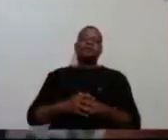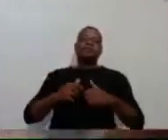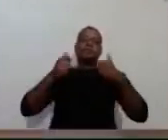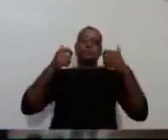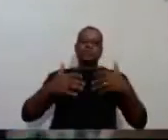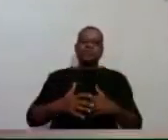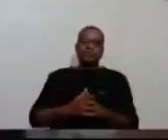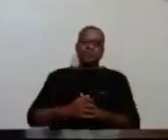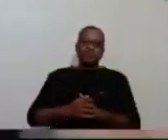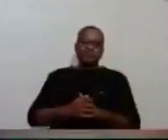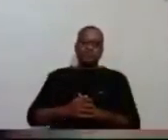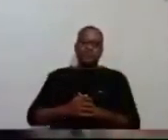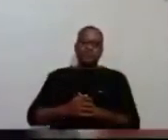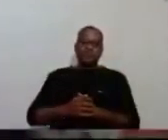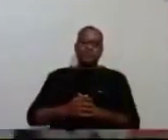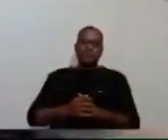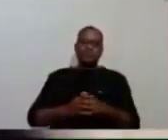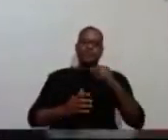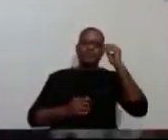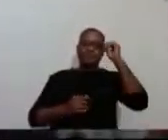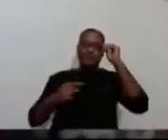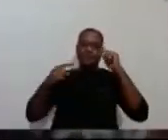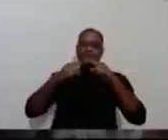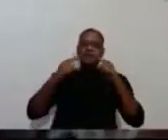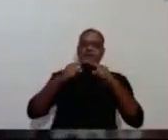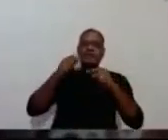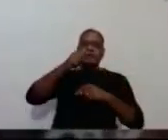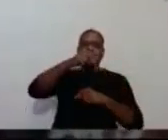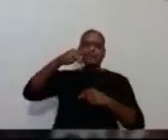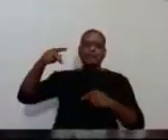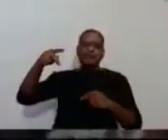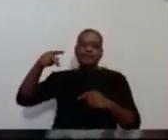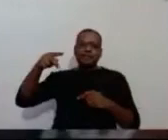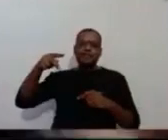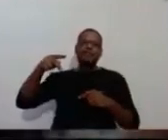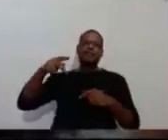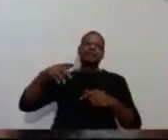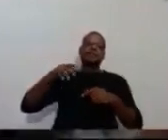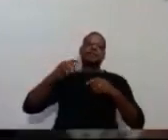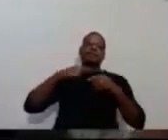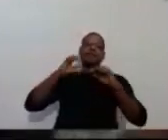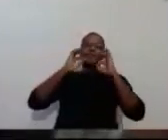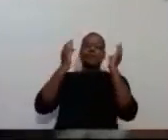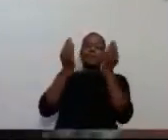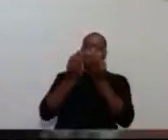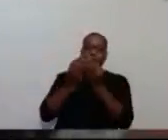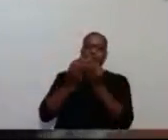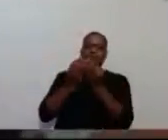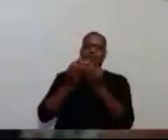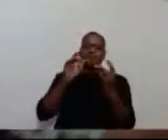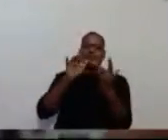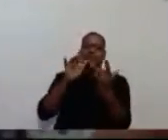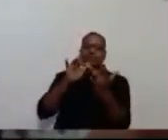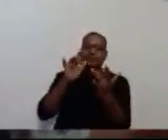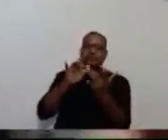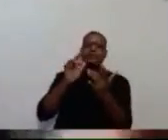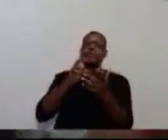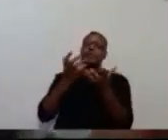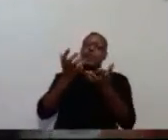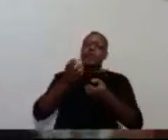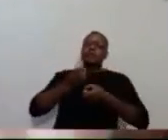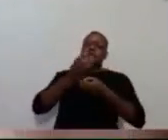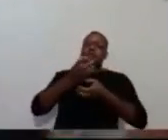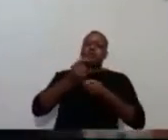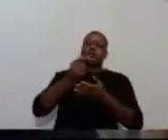aplicativo. Mas, enfim, eu queria trazer essas possibilidades do celular, do mobile learning, né? Da aprendizagem através de dispositivos móveis, ela é possível e